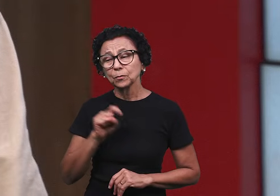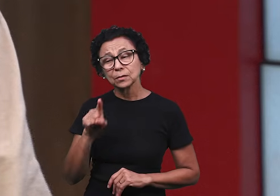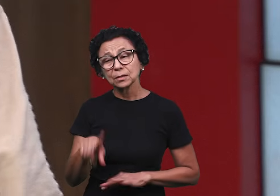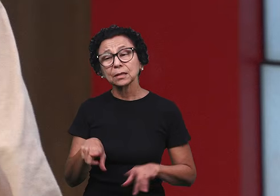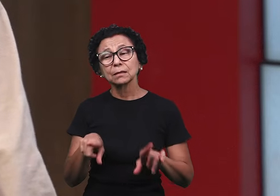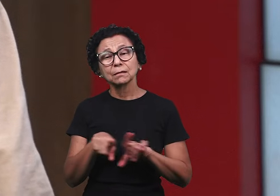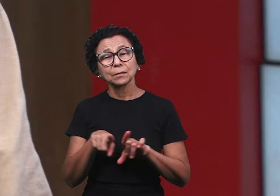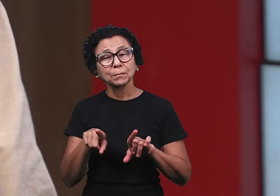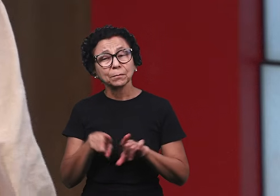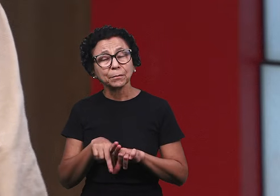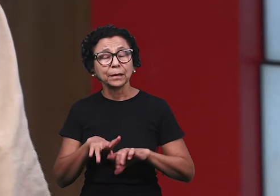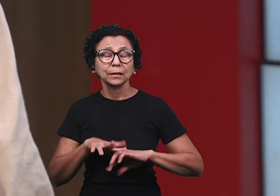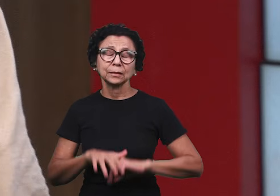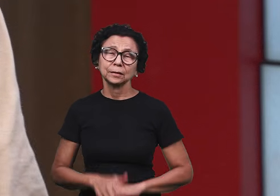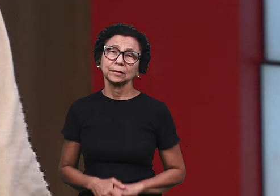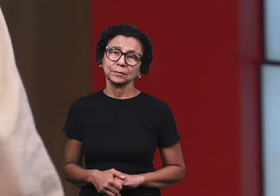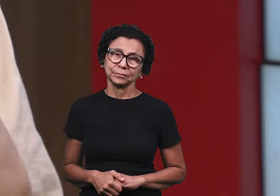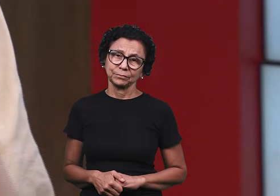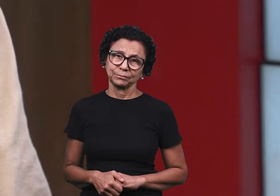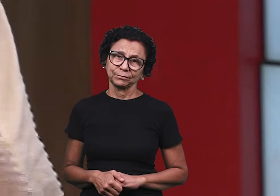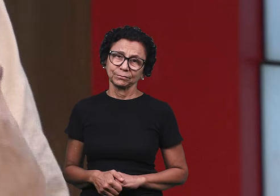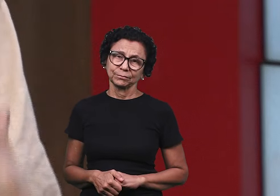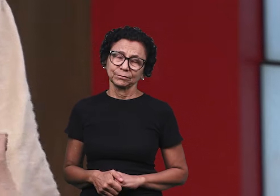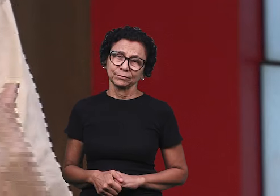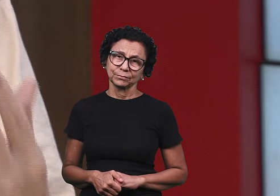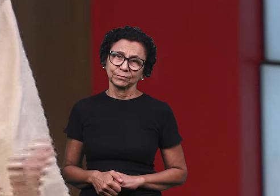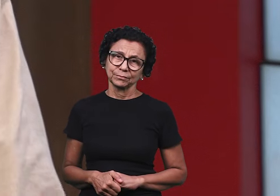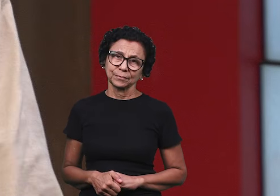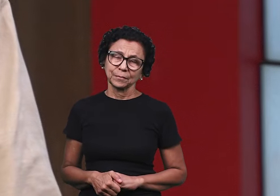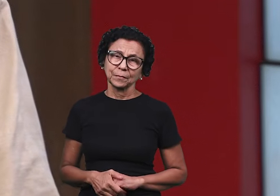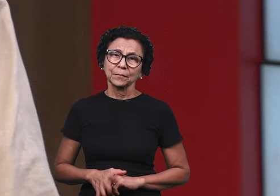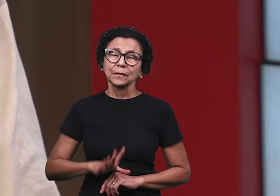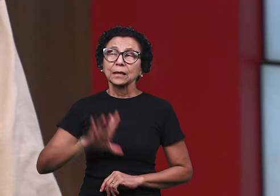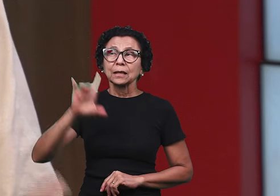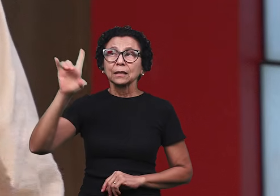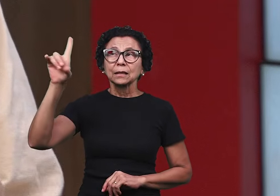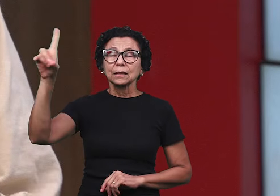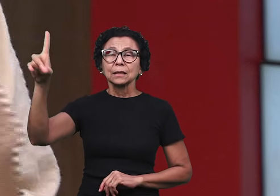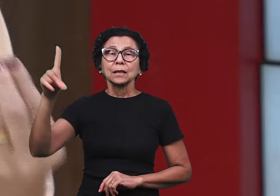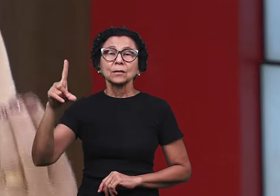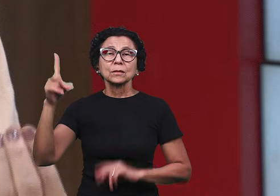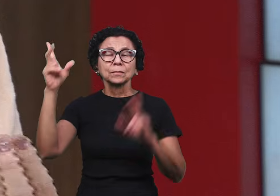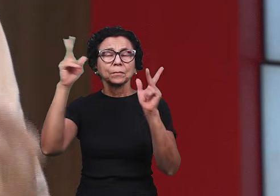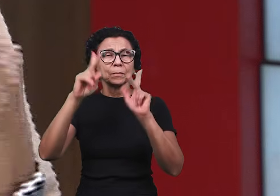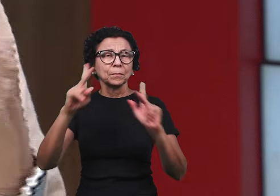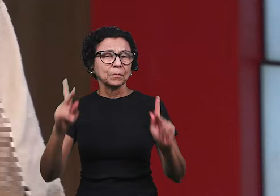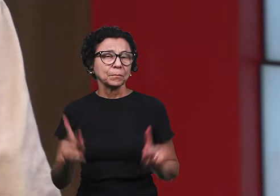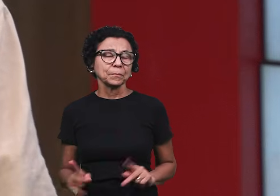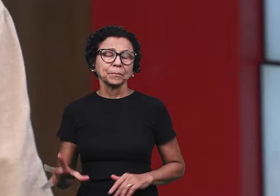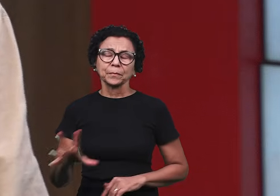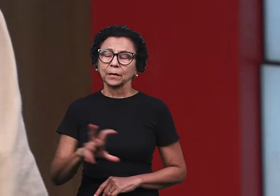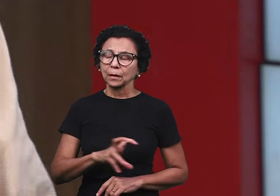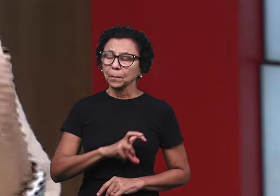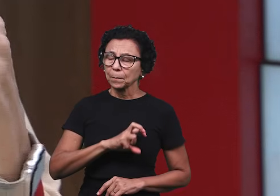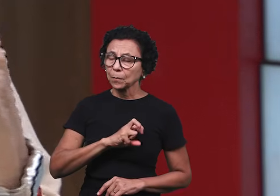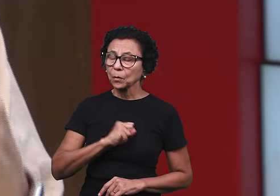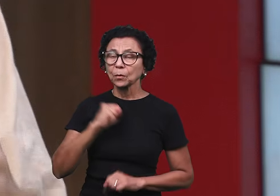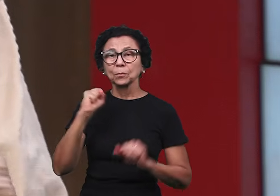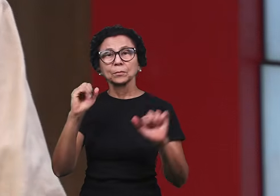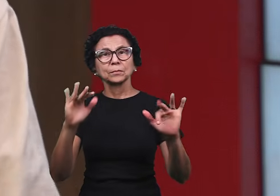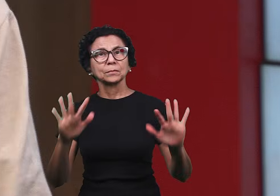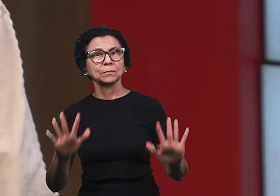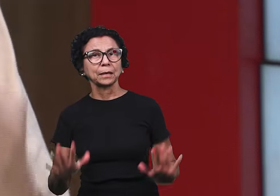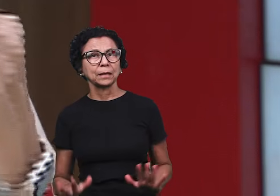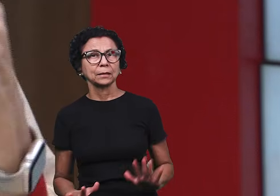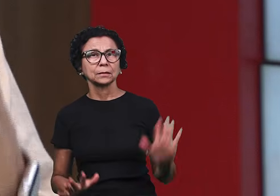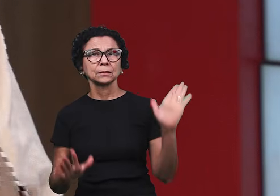poder, e Ele dizer para nós, olhar para nós assim, todas as minhas coisas são tuas. E o que Deus tem? Deus tem toda a paz, Deus tem todo